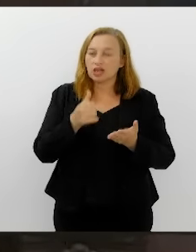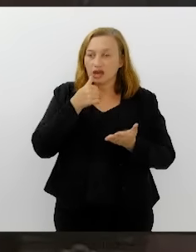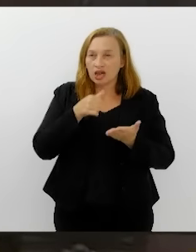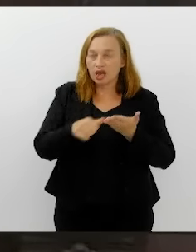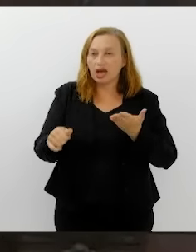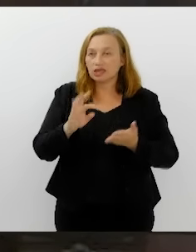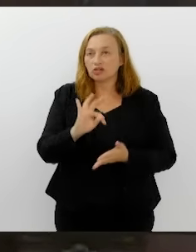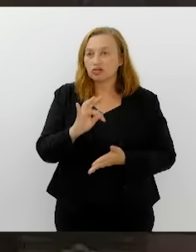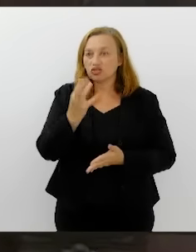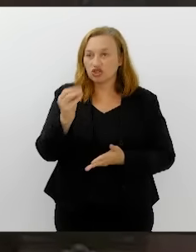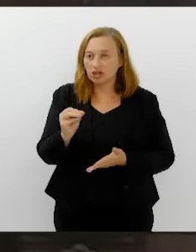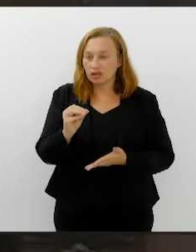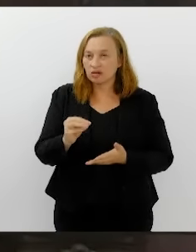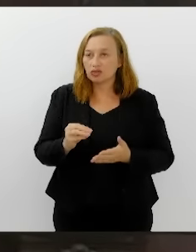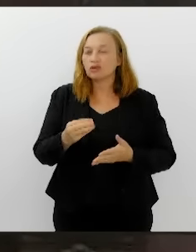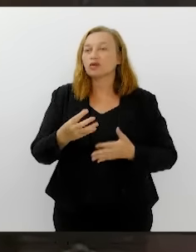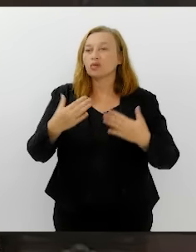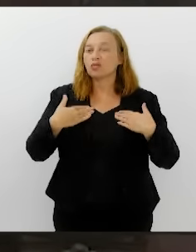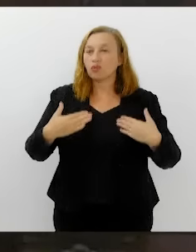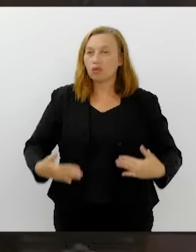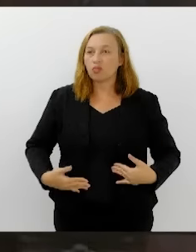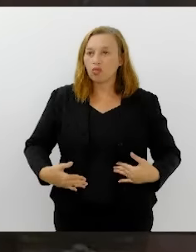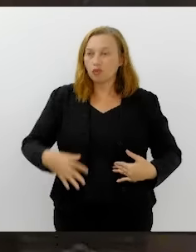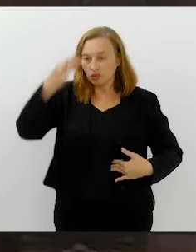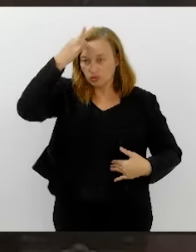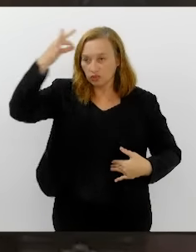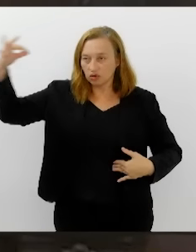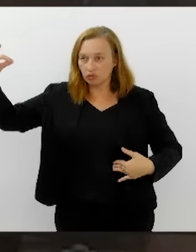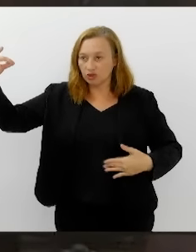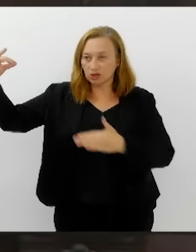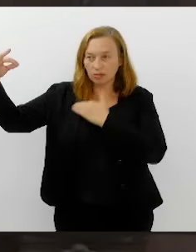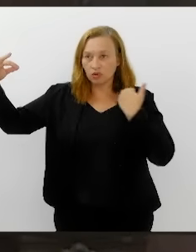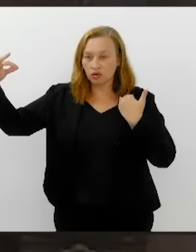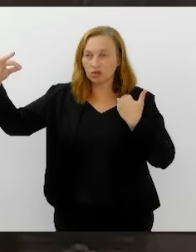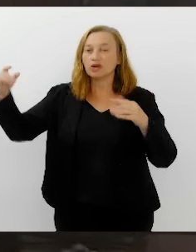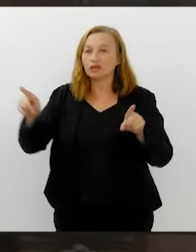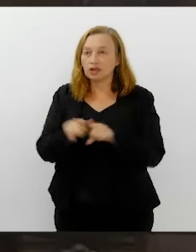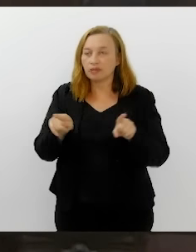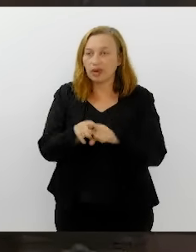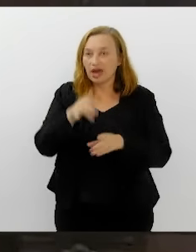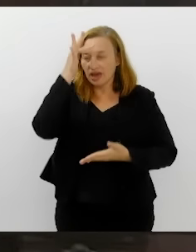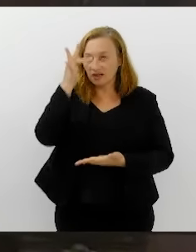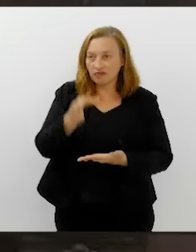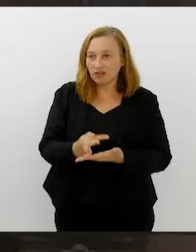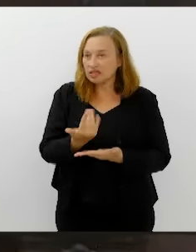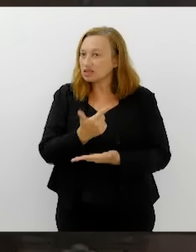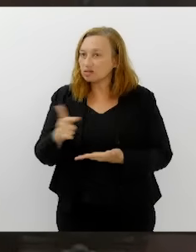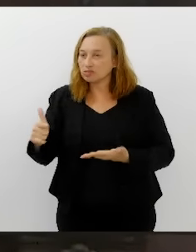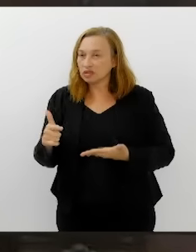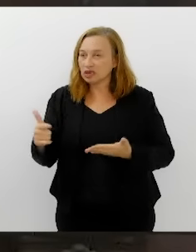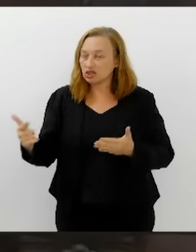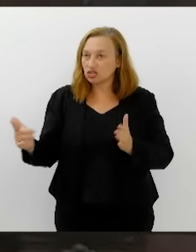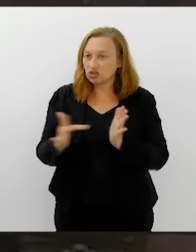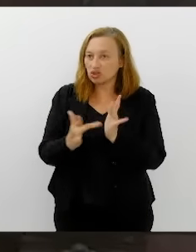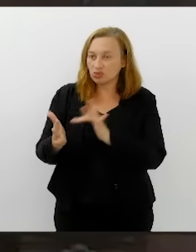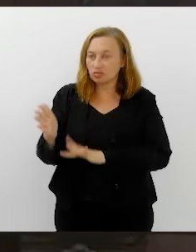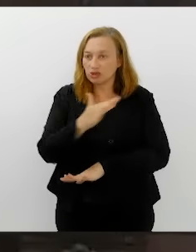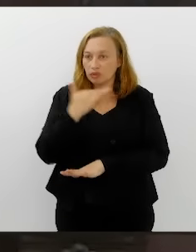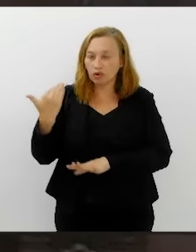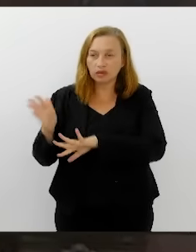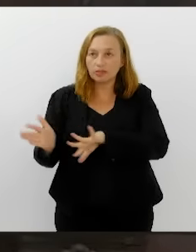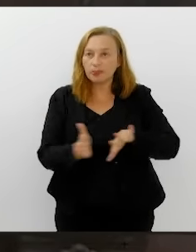porque assim como o corpo sem o espírito está morto, assim também a fé sem obras é morta. Da mesma